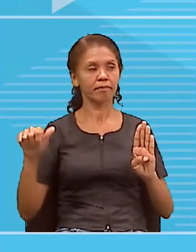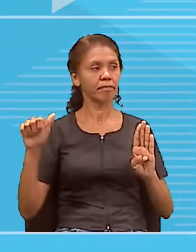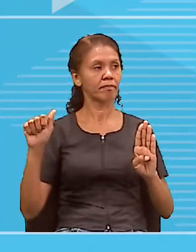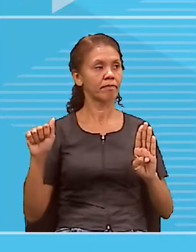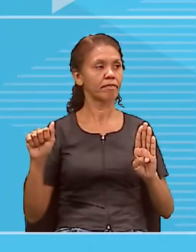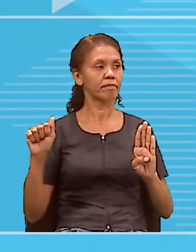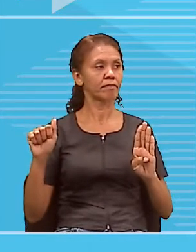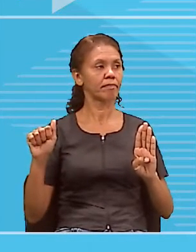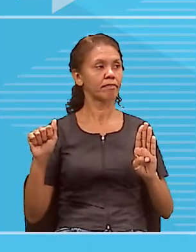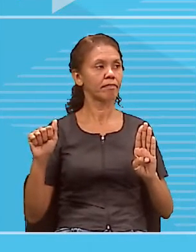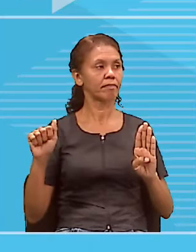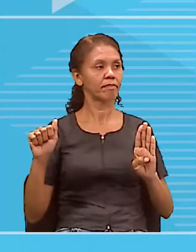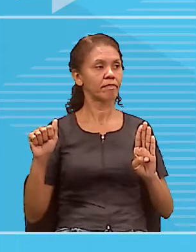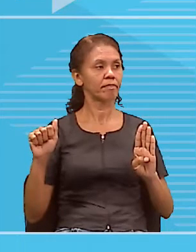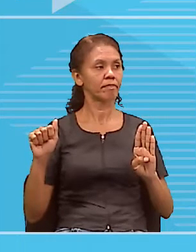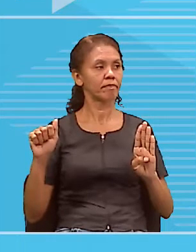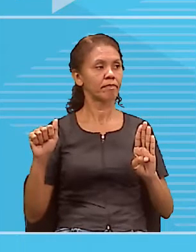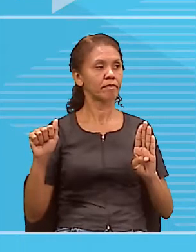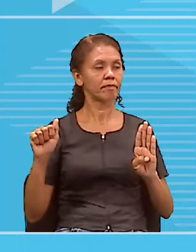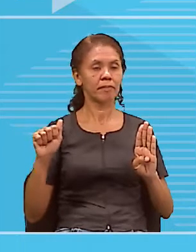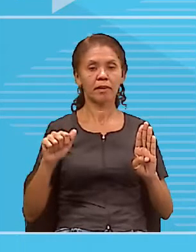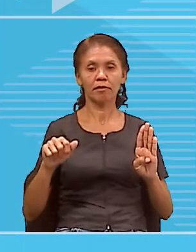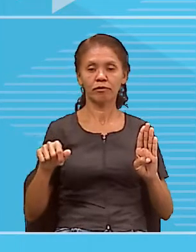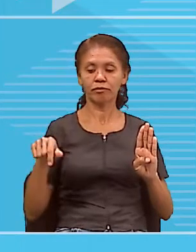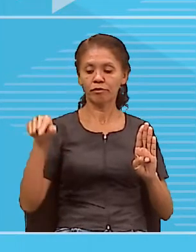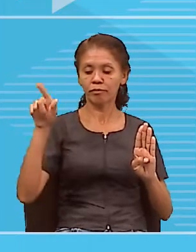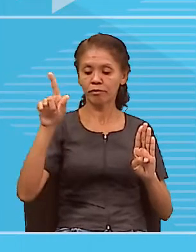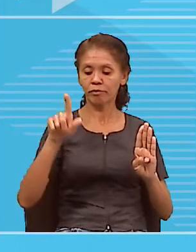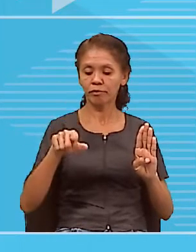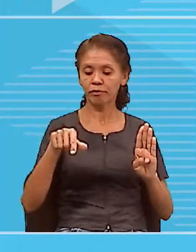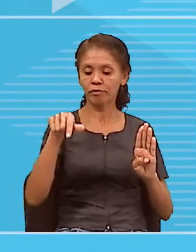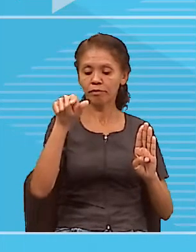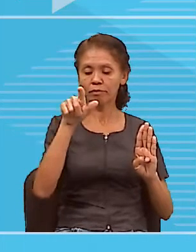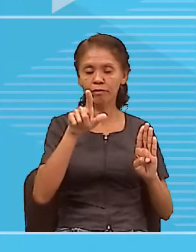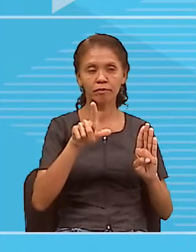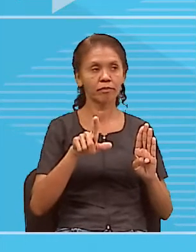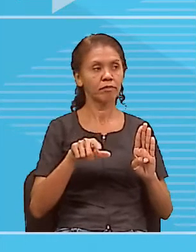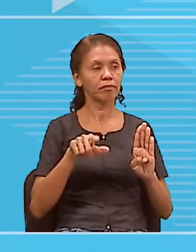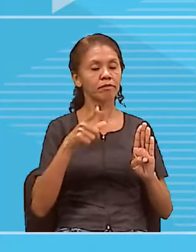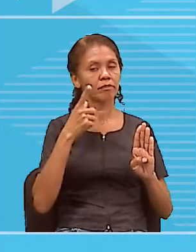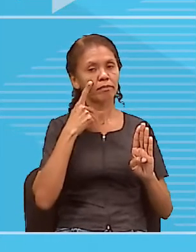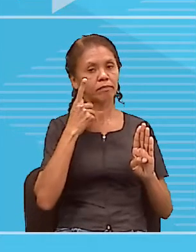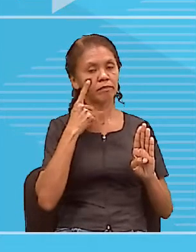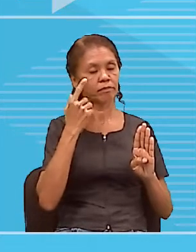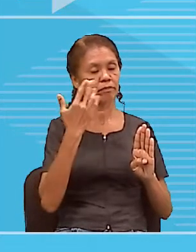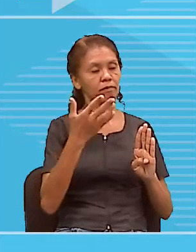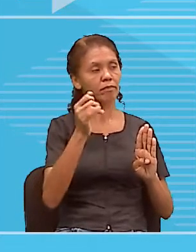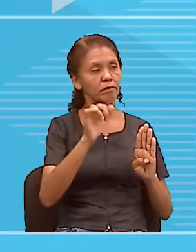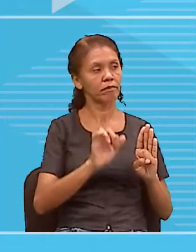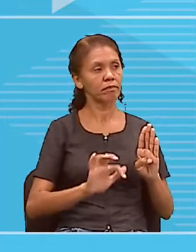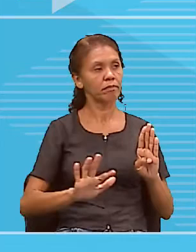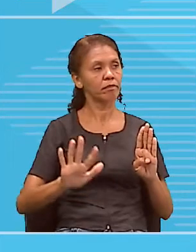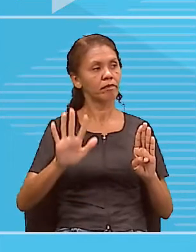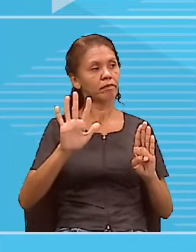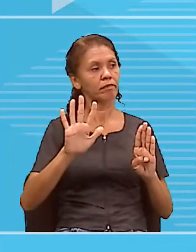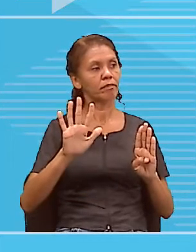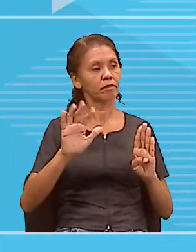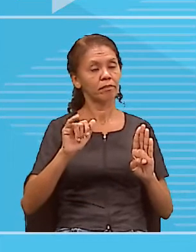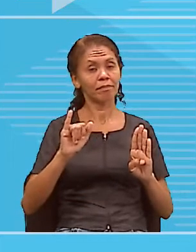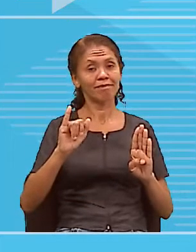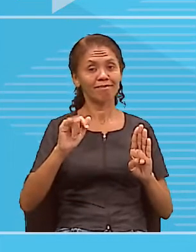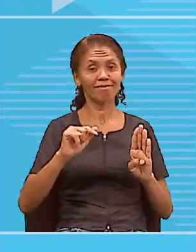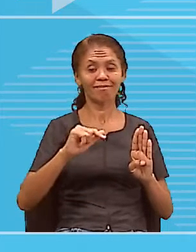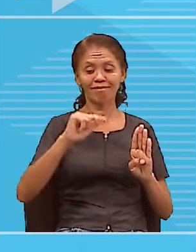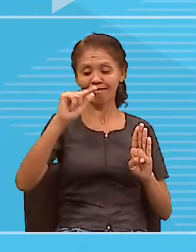ela tem uma amplitude para cima essa amplitude quando ela é para cima quando ela forma